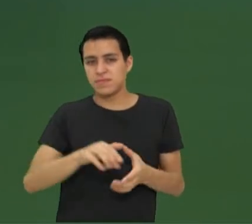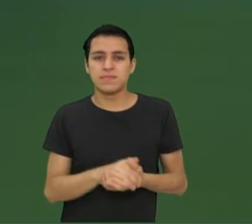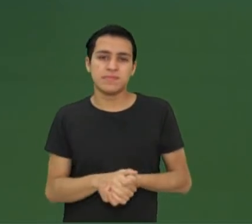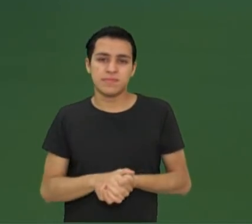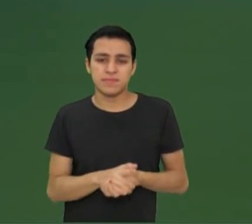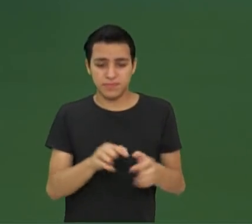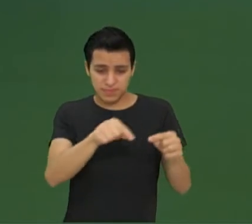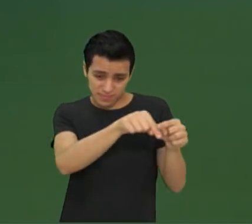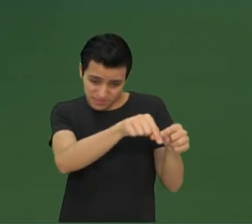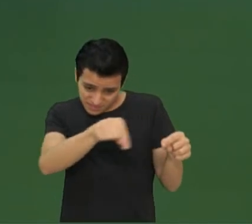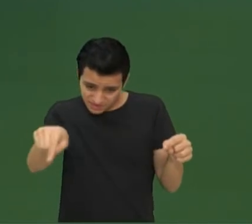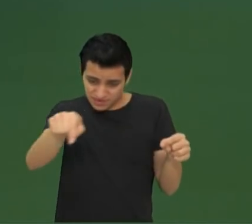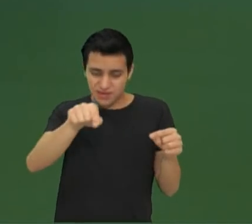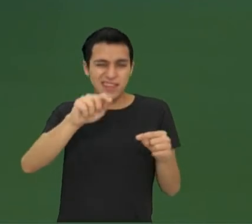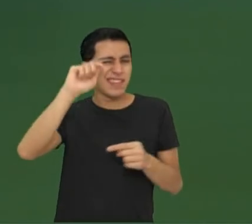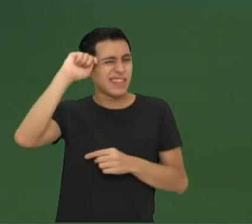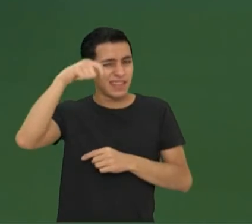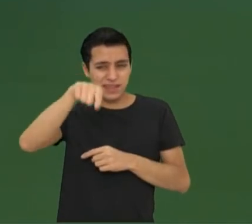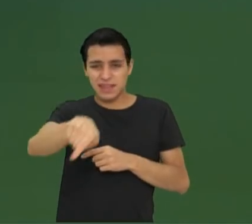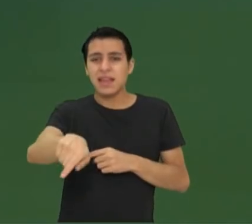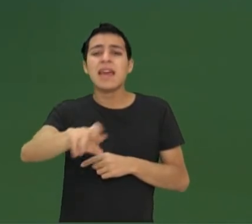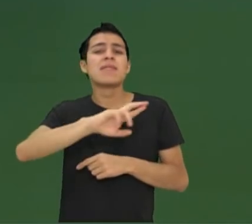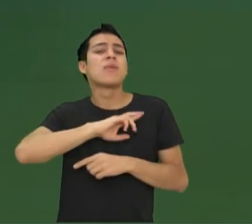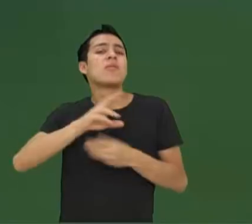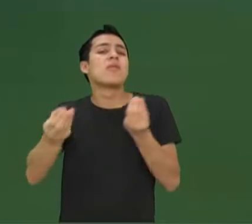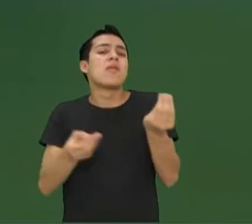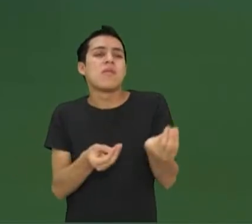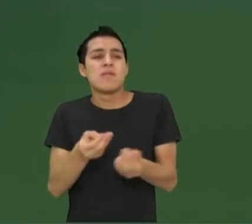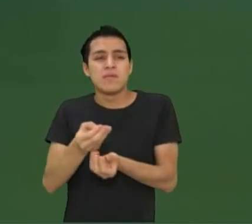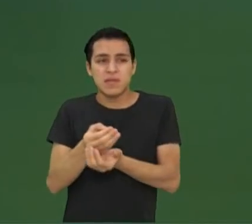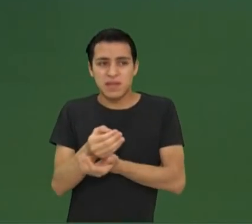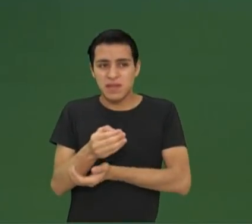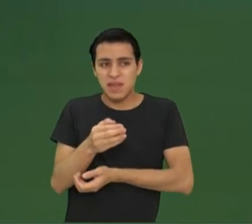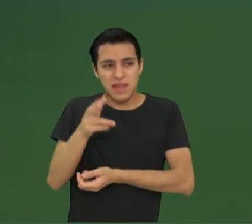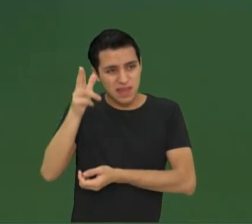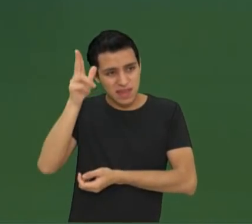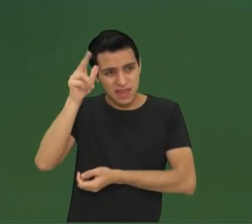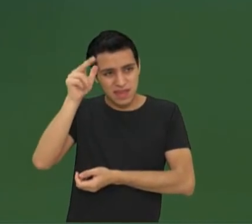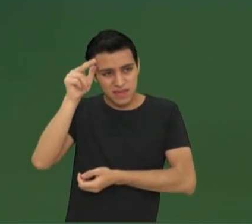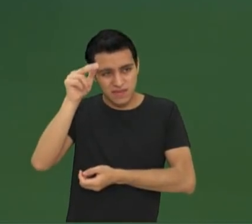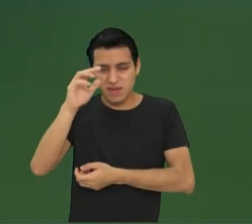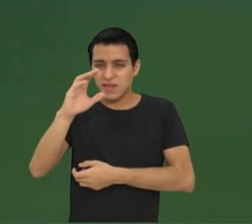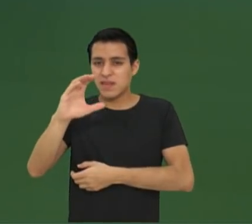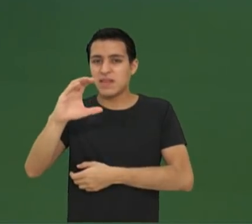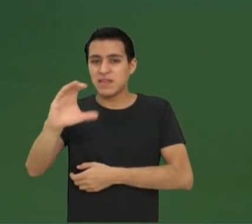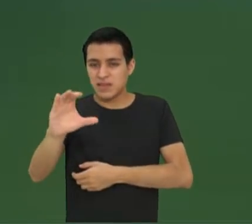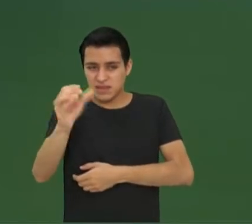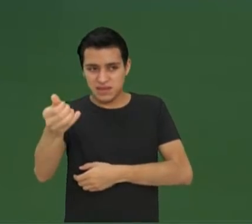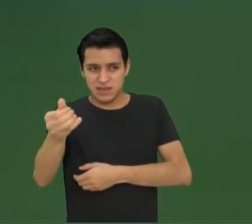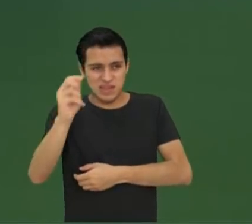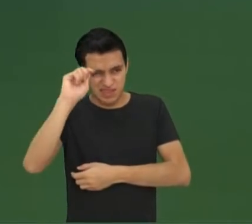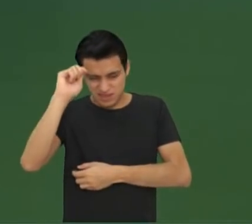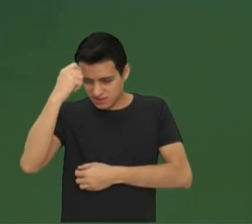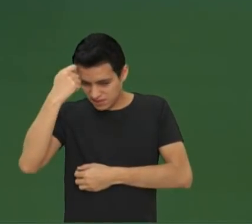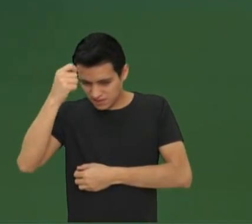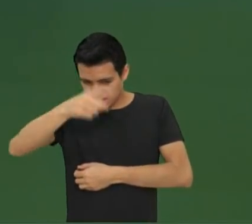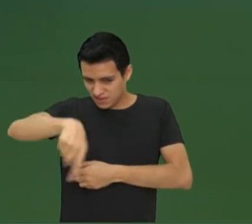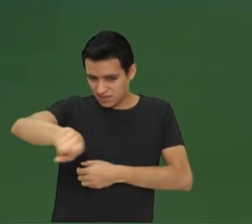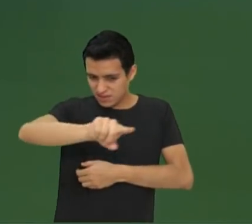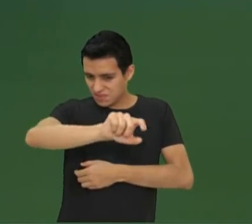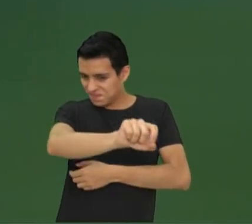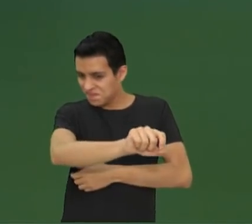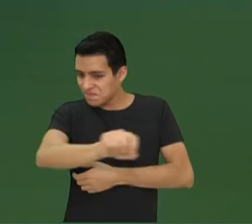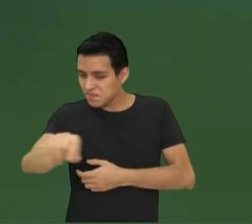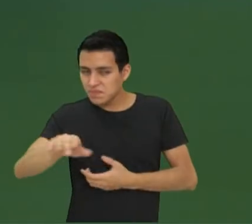F7. As peças pretas respondem com o cavalo na casa C6. Então, as pretinhas lá,